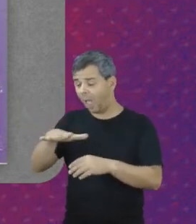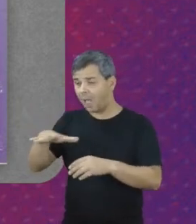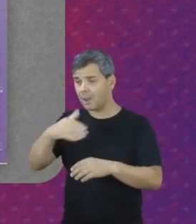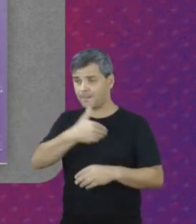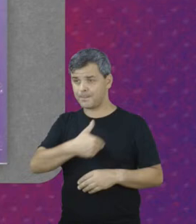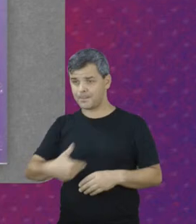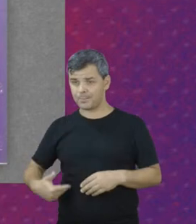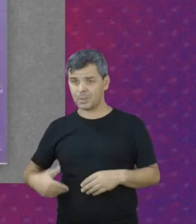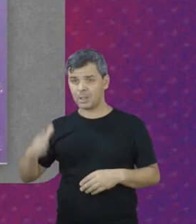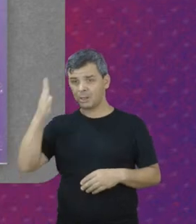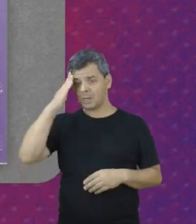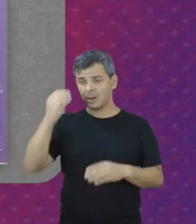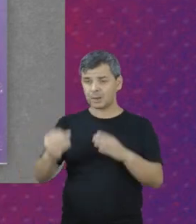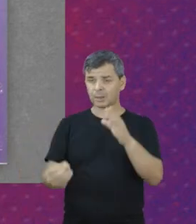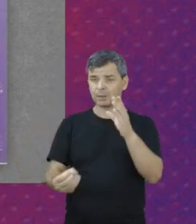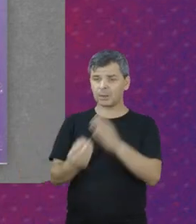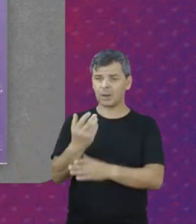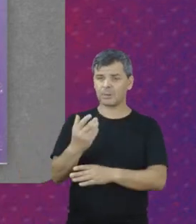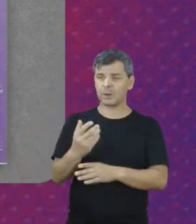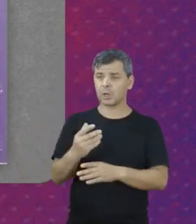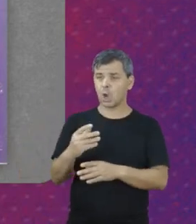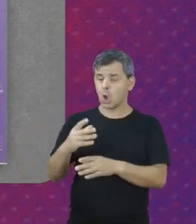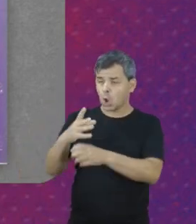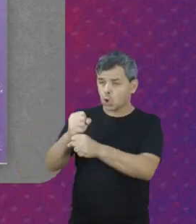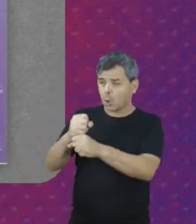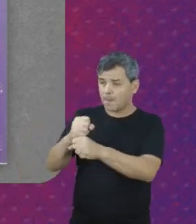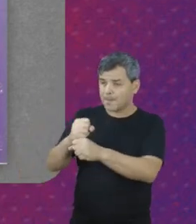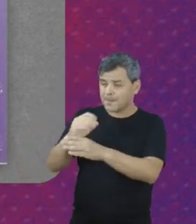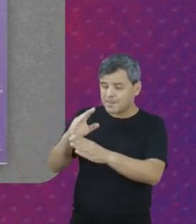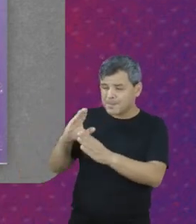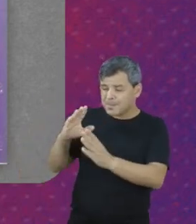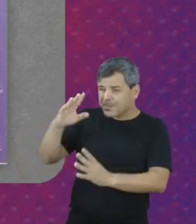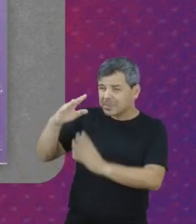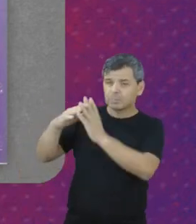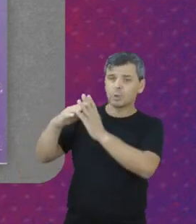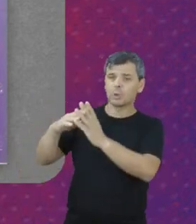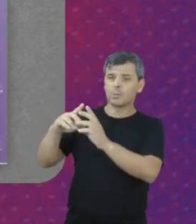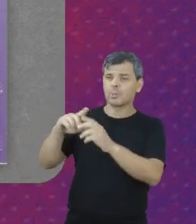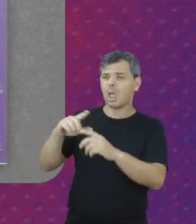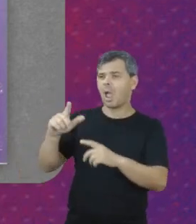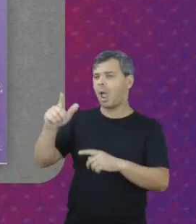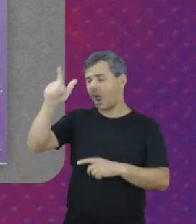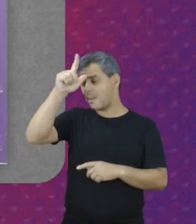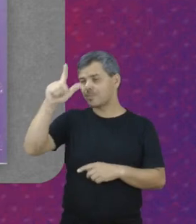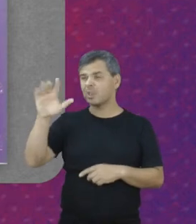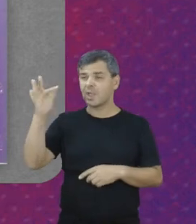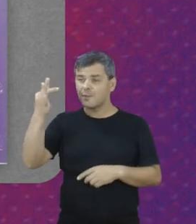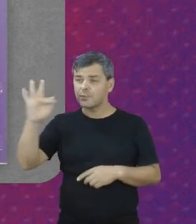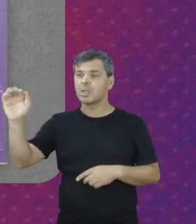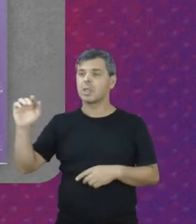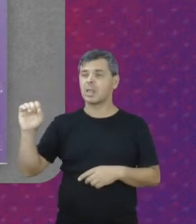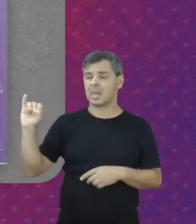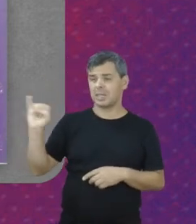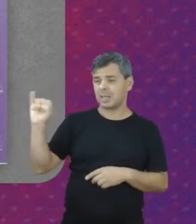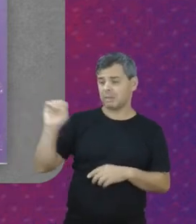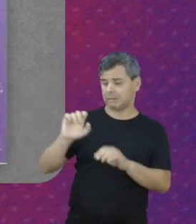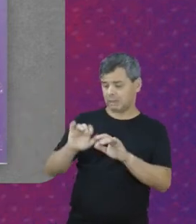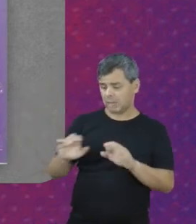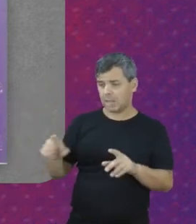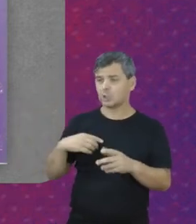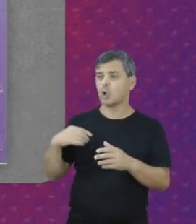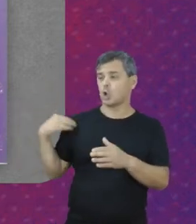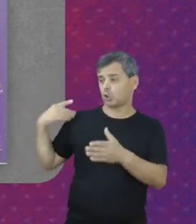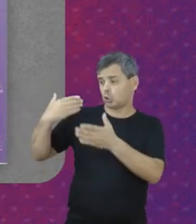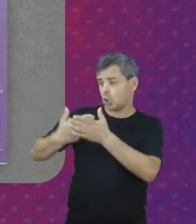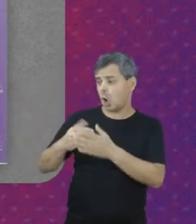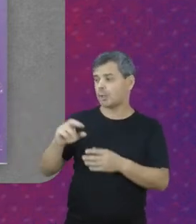sabia, ela tirou nota máxima simplesmente português, inglês, alemão, francês, italiano, datilografia, história do